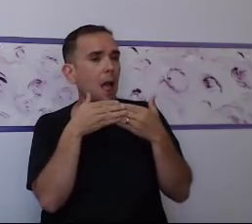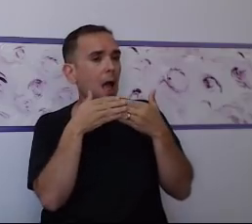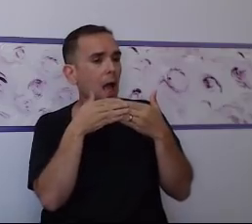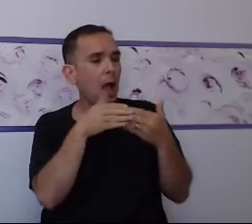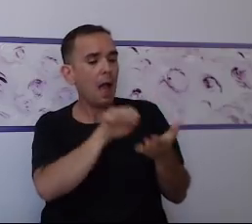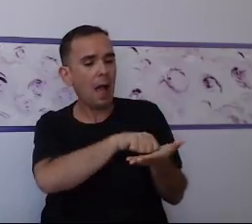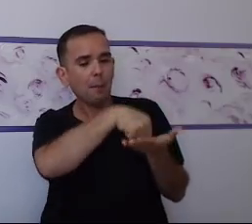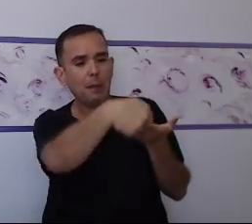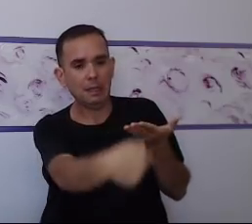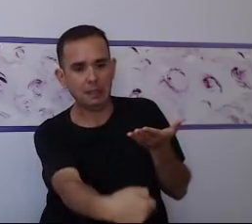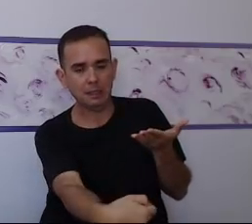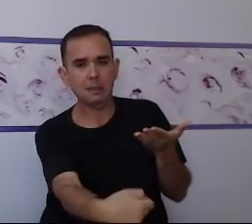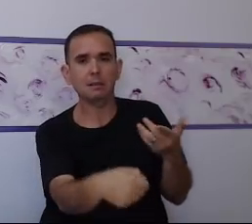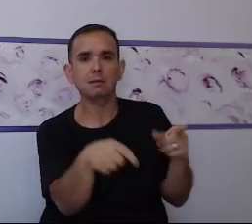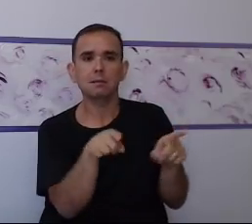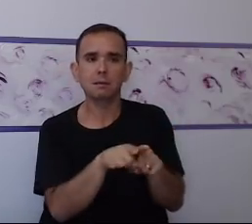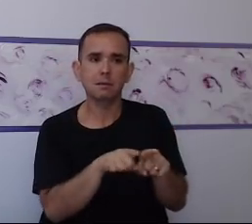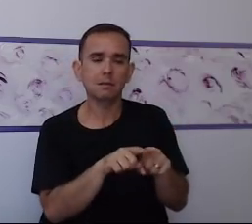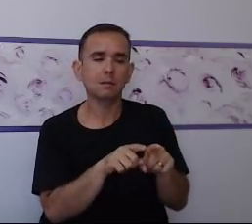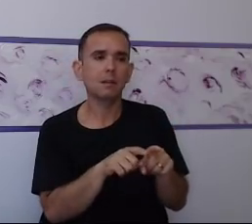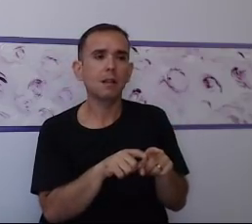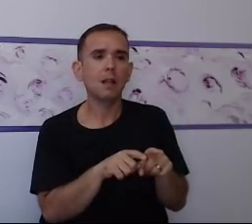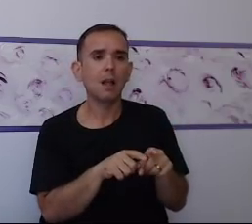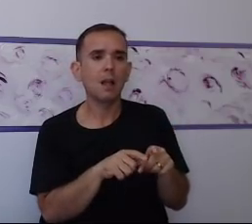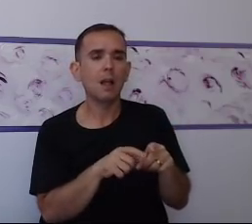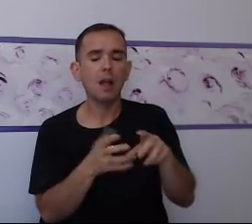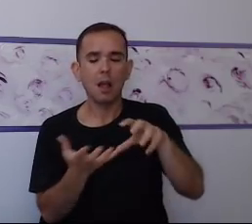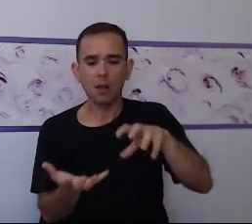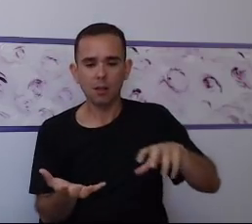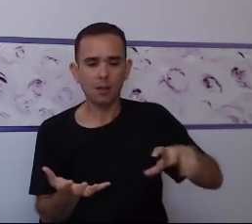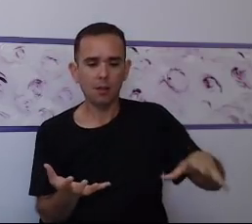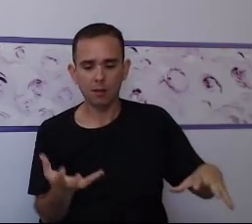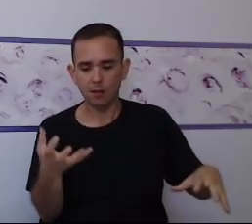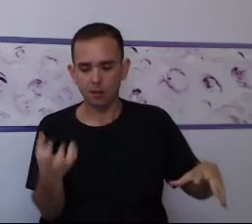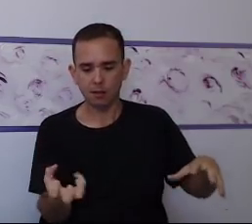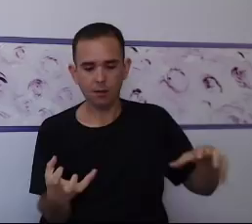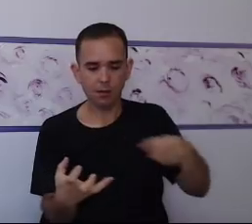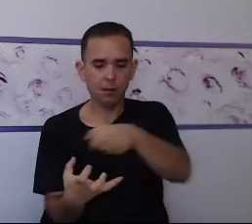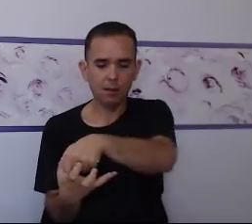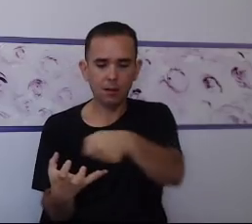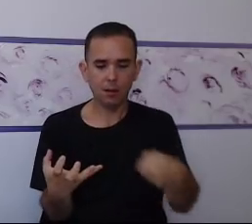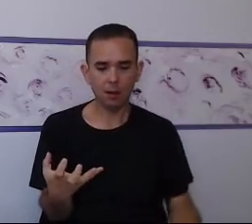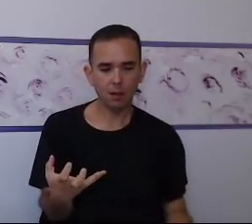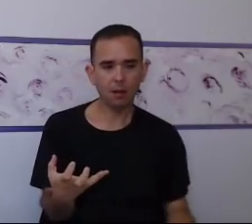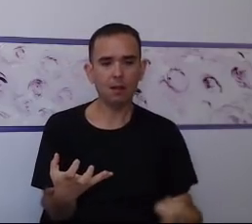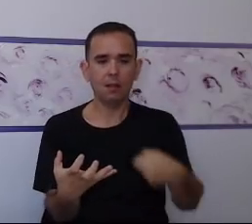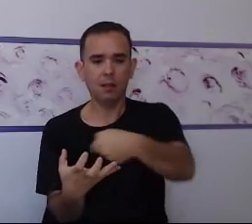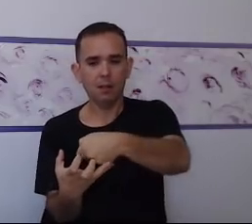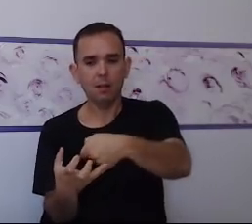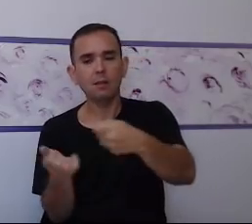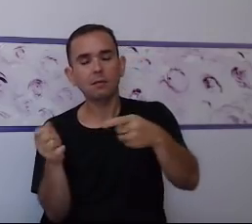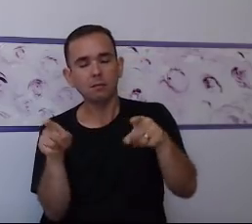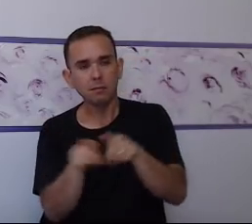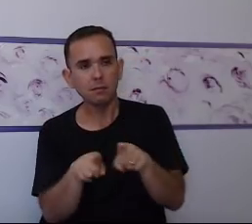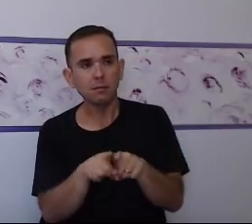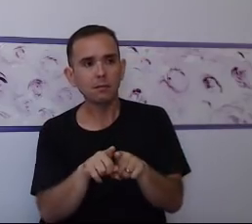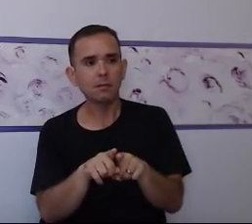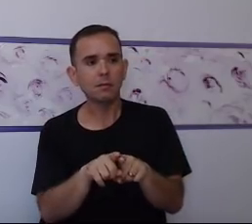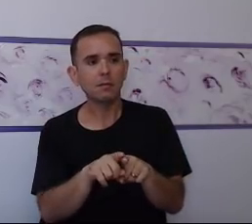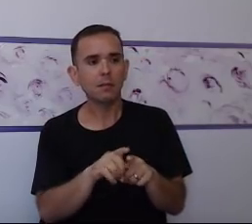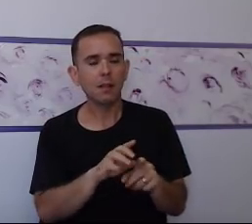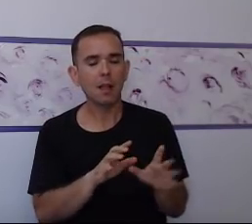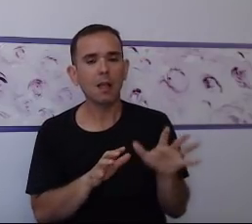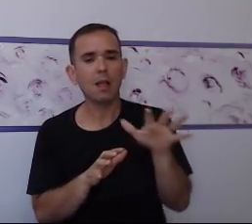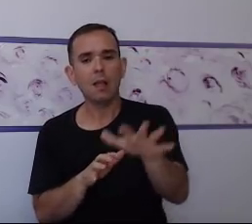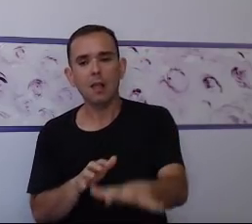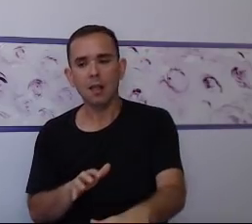estojo, segurar o estojo para a outra mão abrir. Fixar, colocar essa mão acometida em cima da folha para